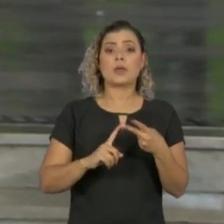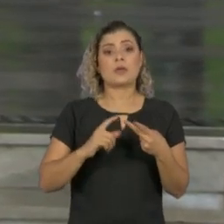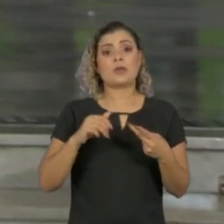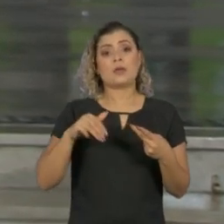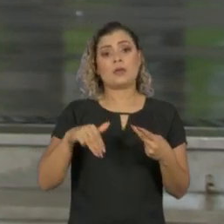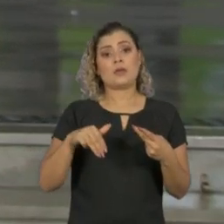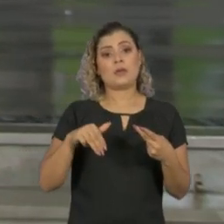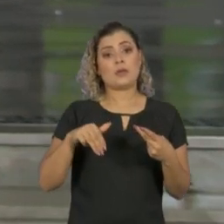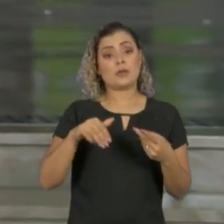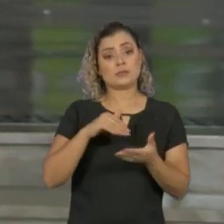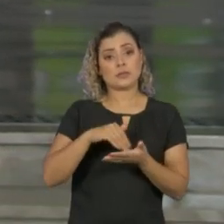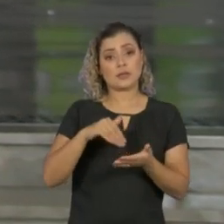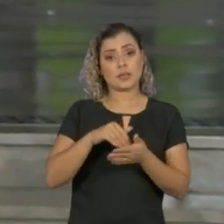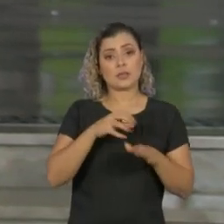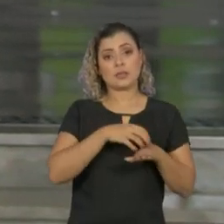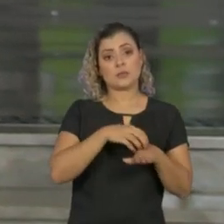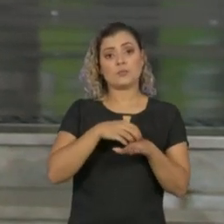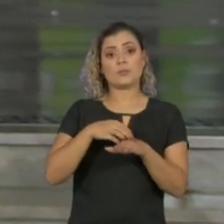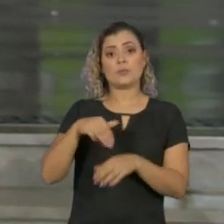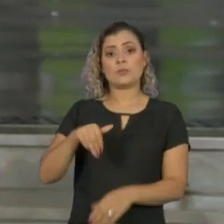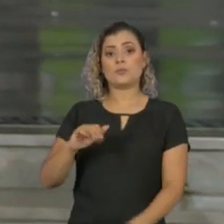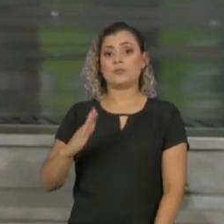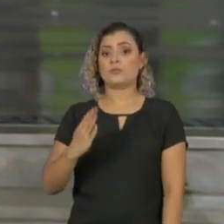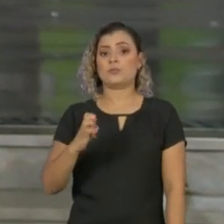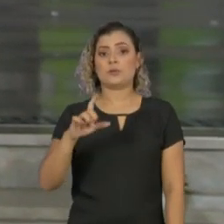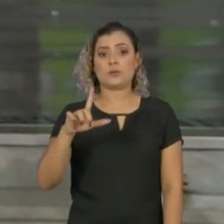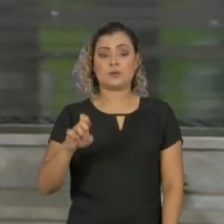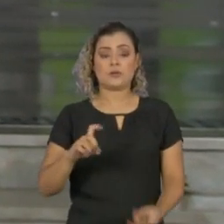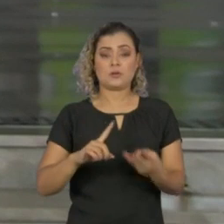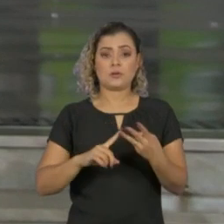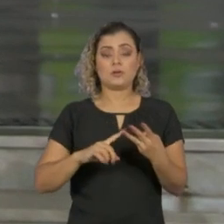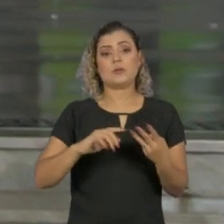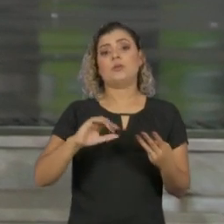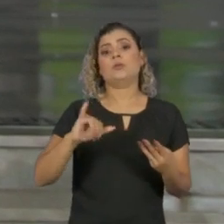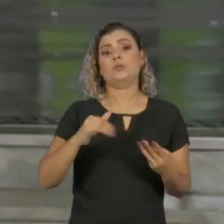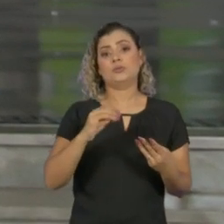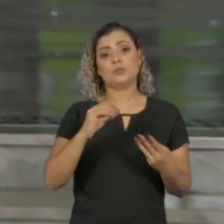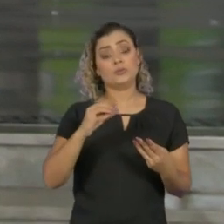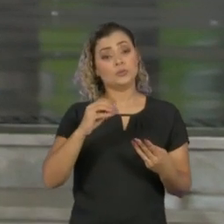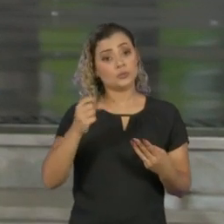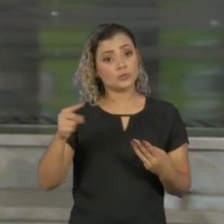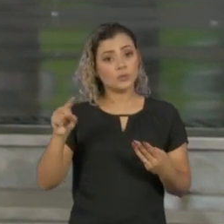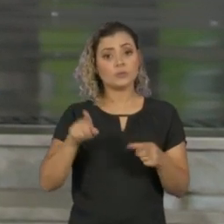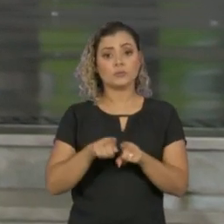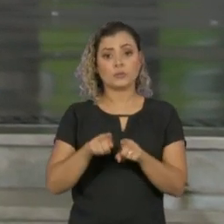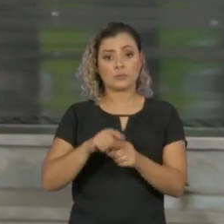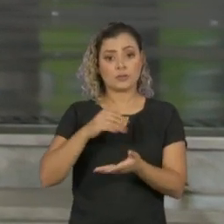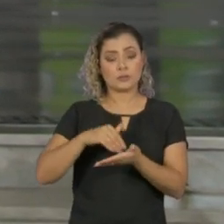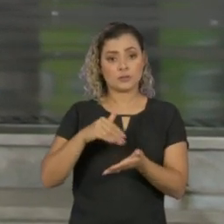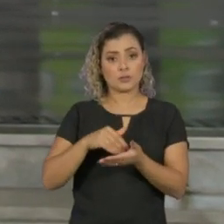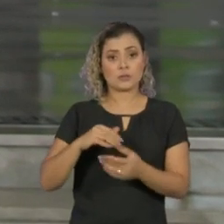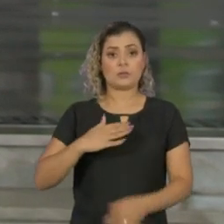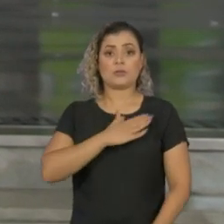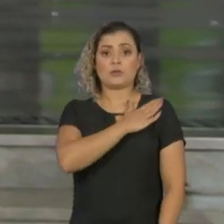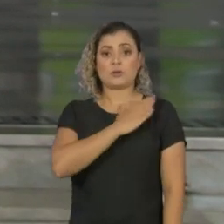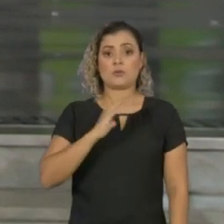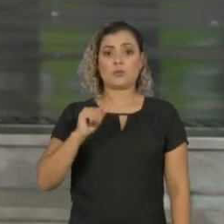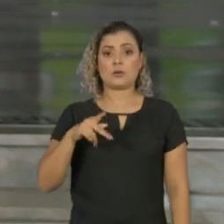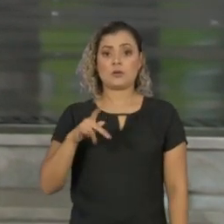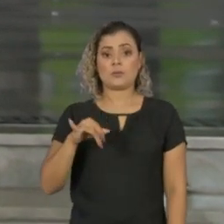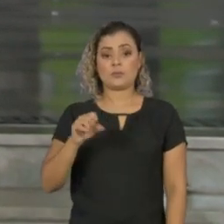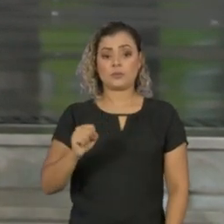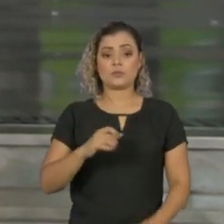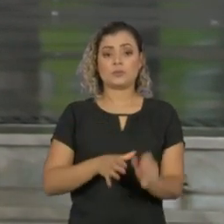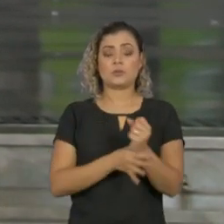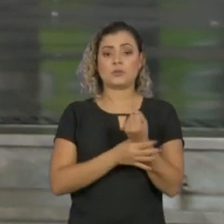Alexandre Baldi, secretário de Transportes Metropolitanos, João Otaviano, secretário de Logística e Transportes, General Campos, secretário de Segurança